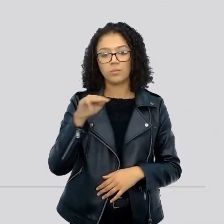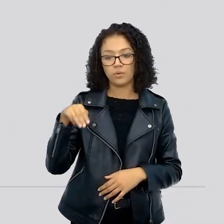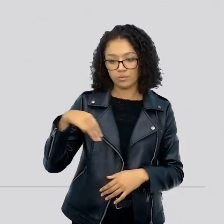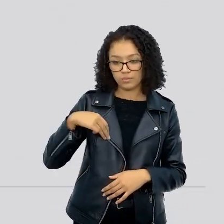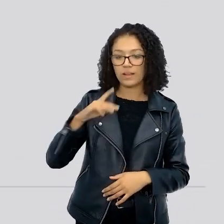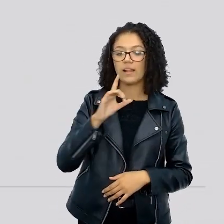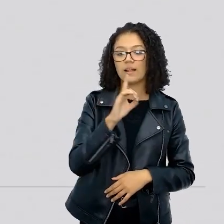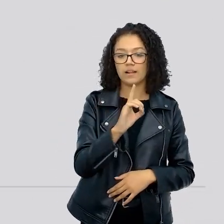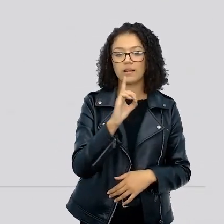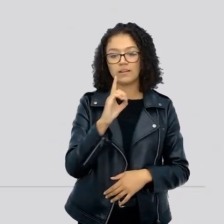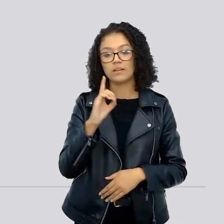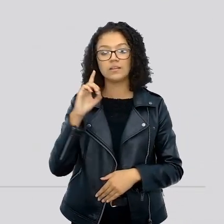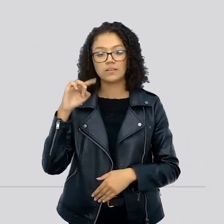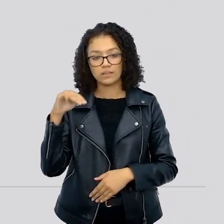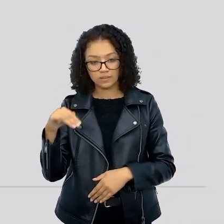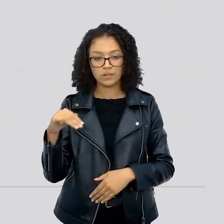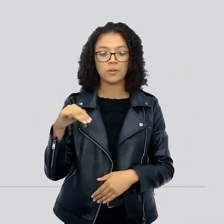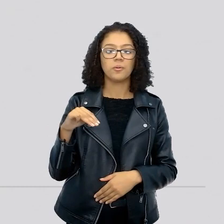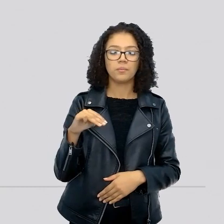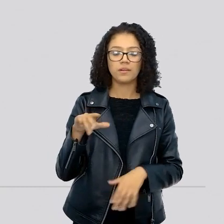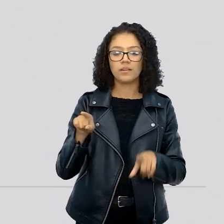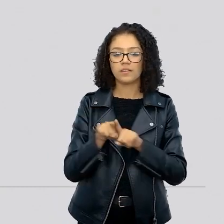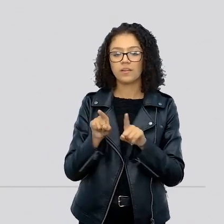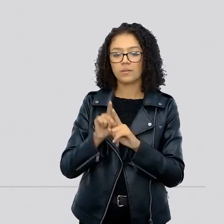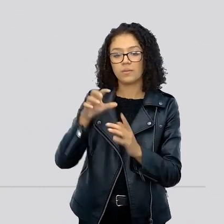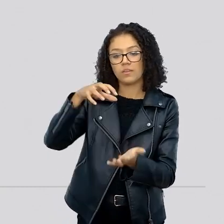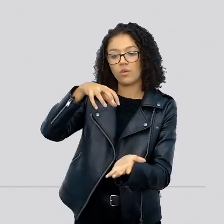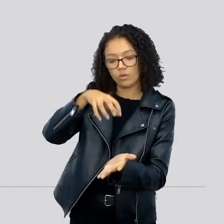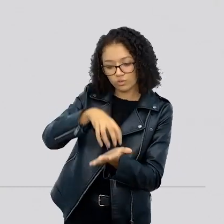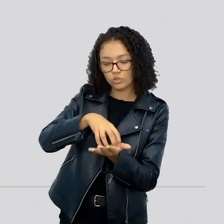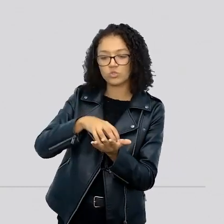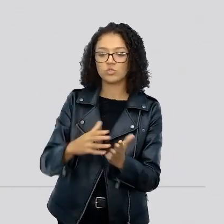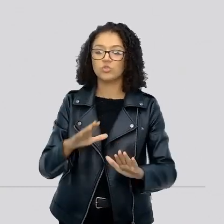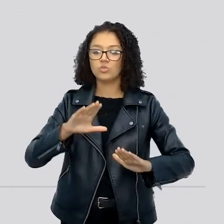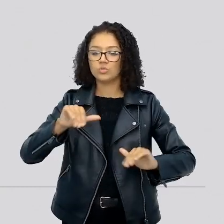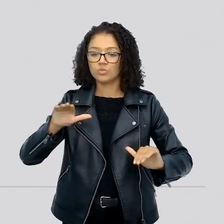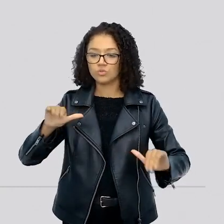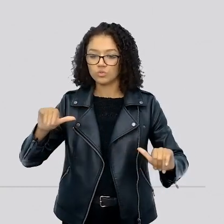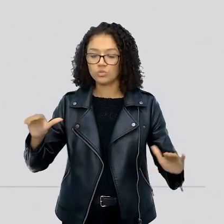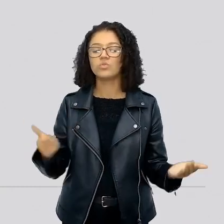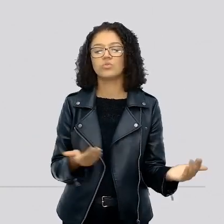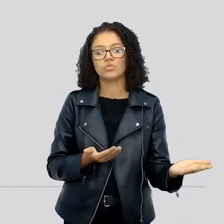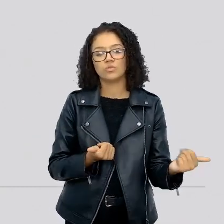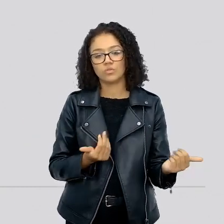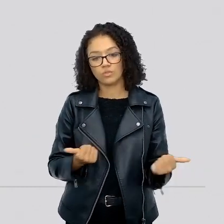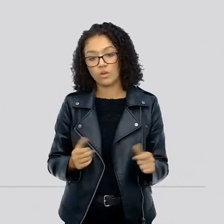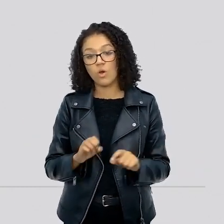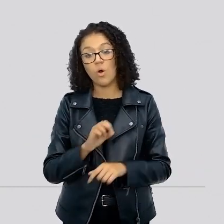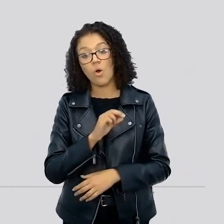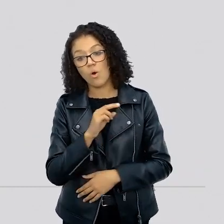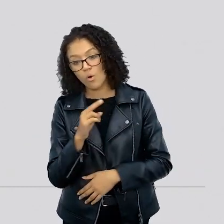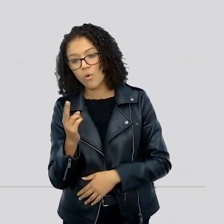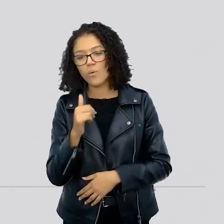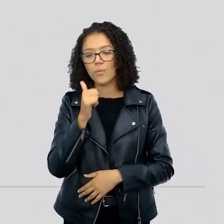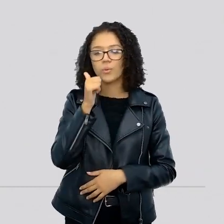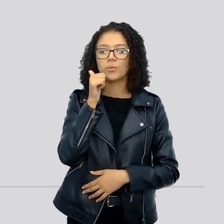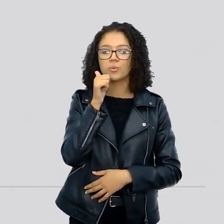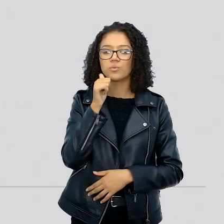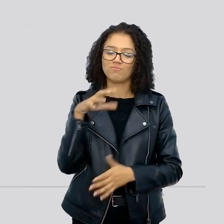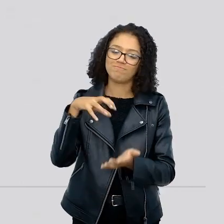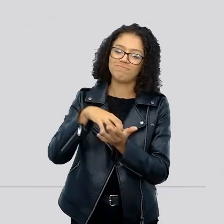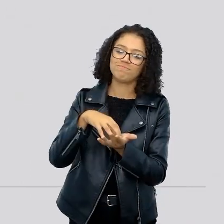de polícia, daí a gente tem os distritos policiais comuns, as delegacias de defesa da mulher, que a gente chama de DDM, a gente